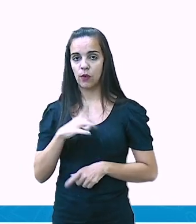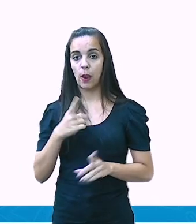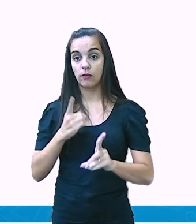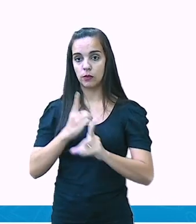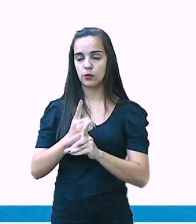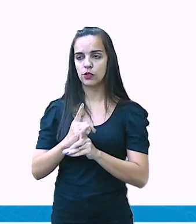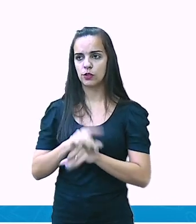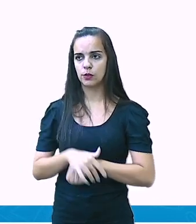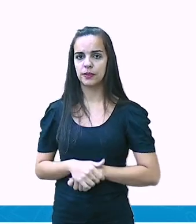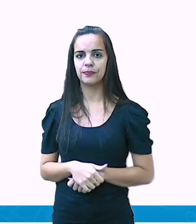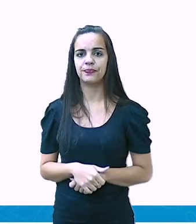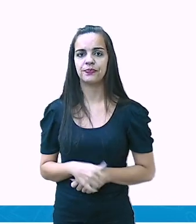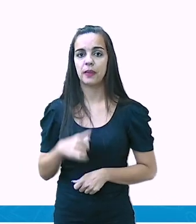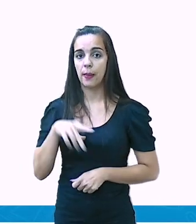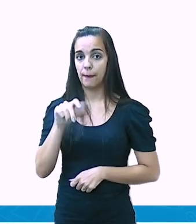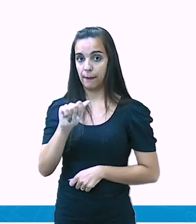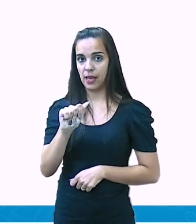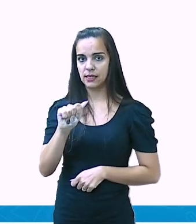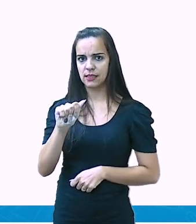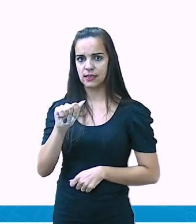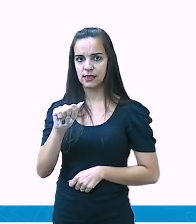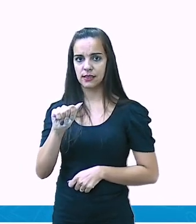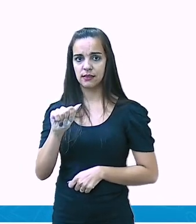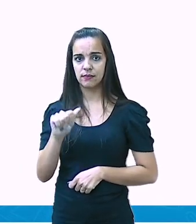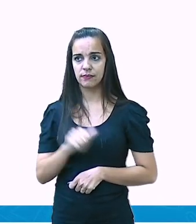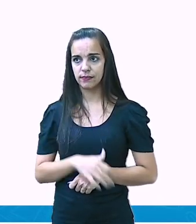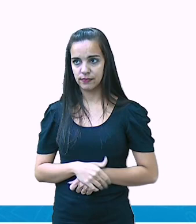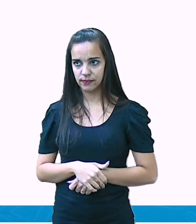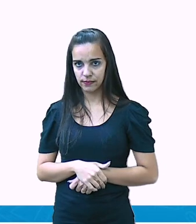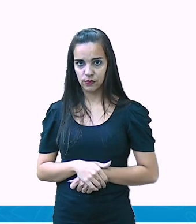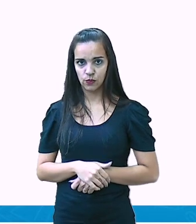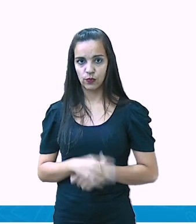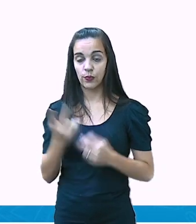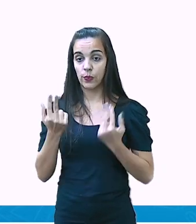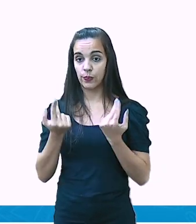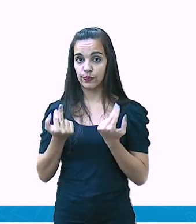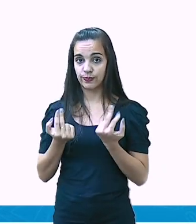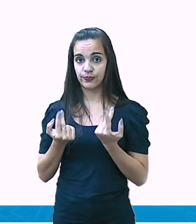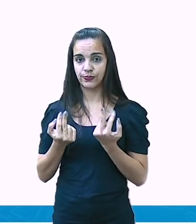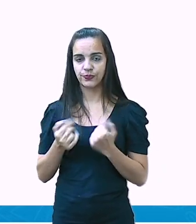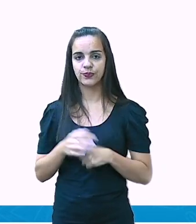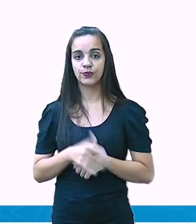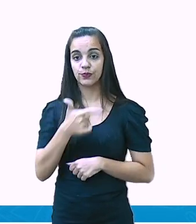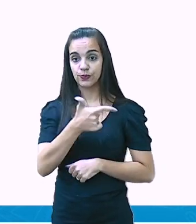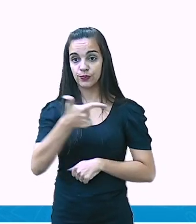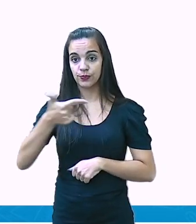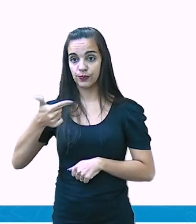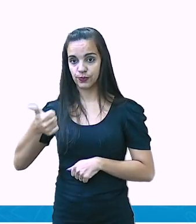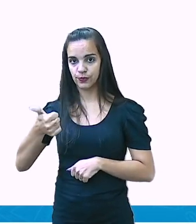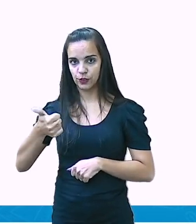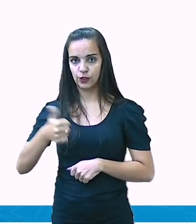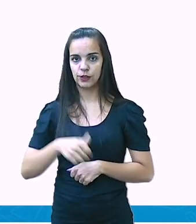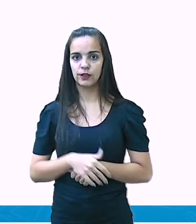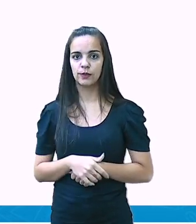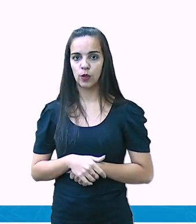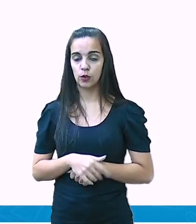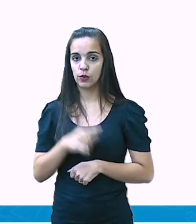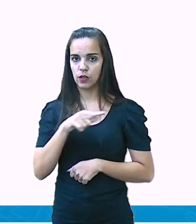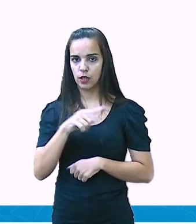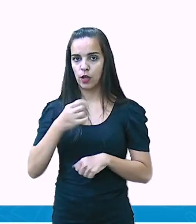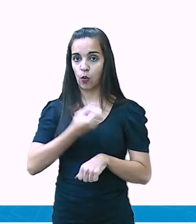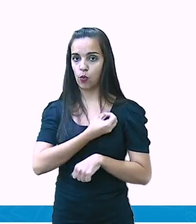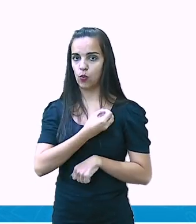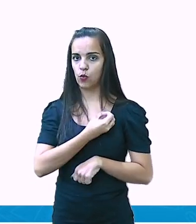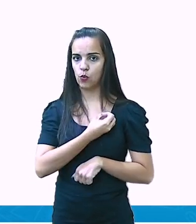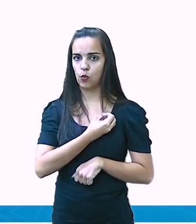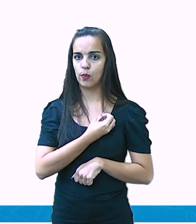prótons 10. Então vamos lá. Massa é igual a 21, número de